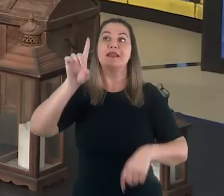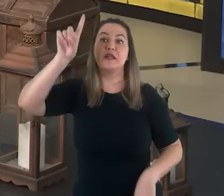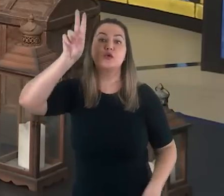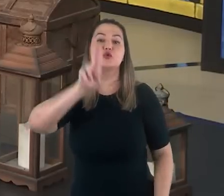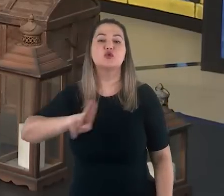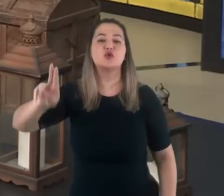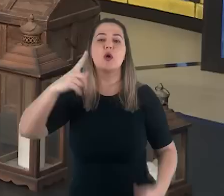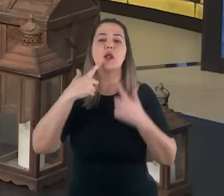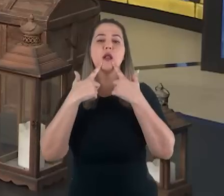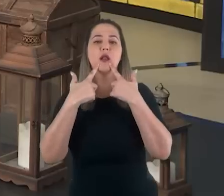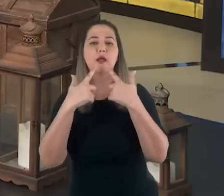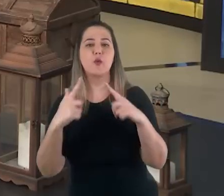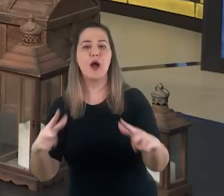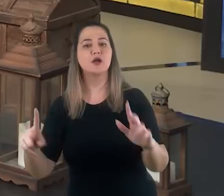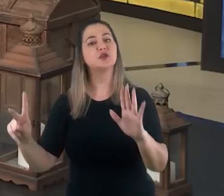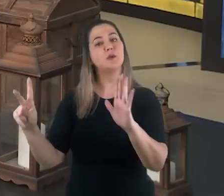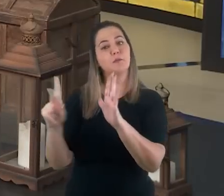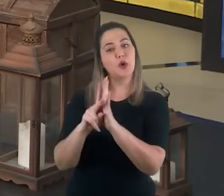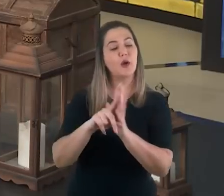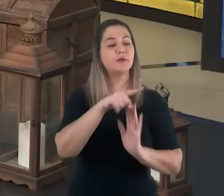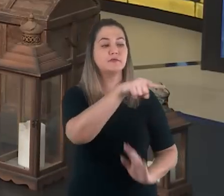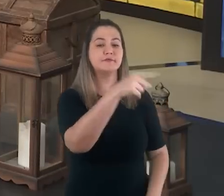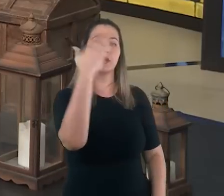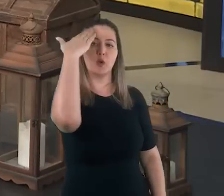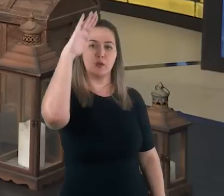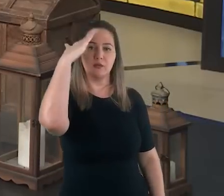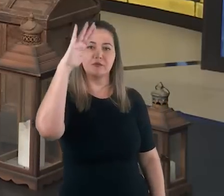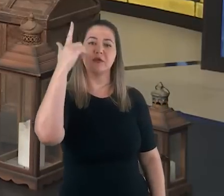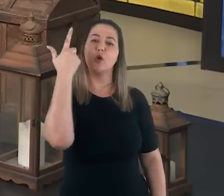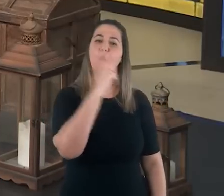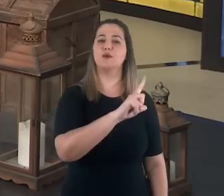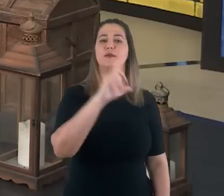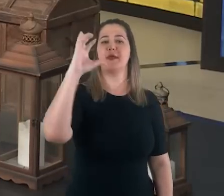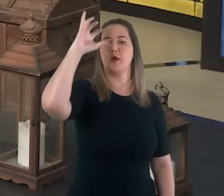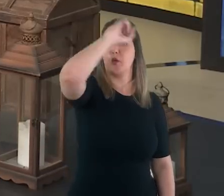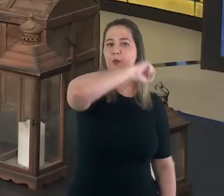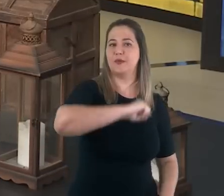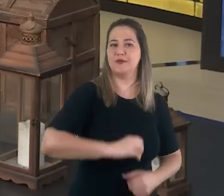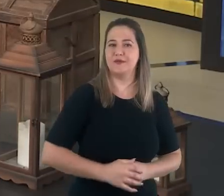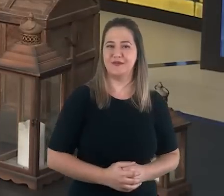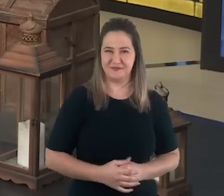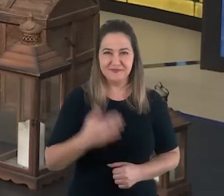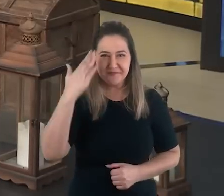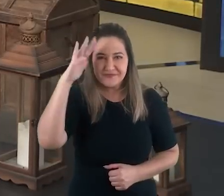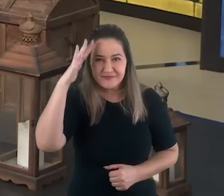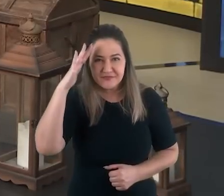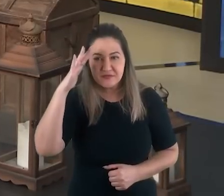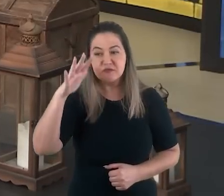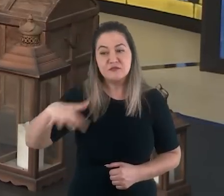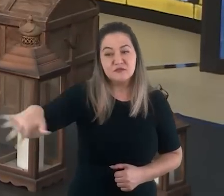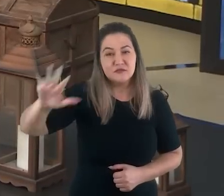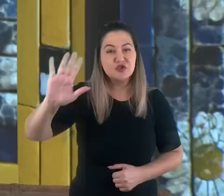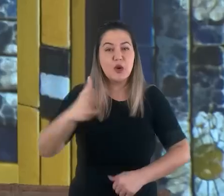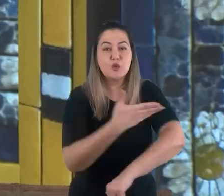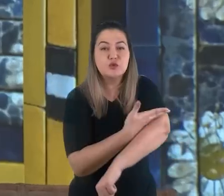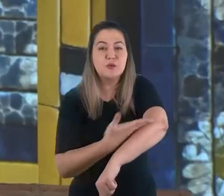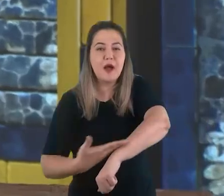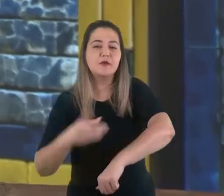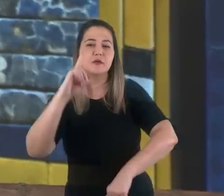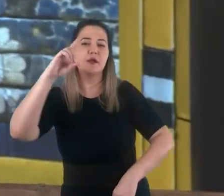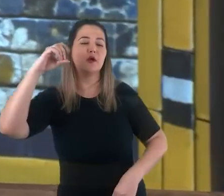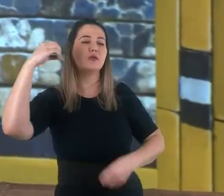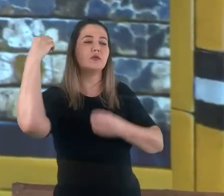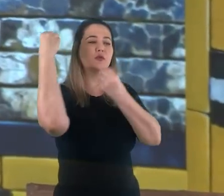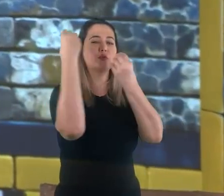o rei e os babilônicos poderiam compreender a partir, é claro, da interpretação dada por Daniel. A